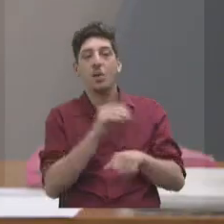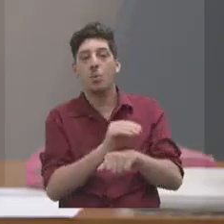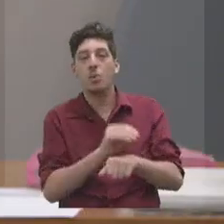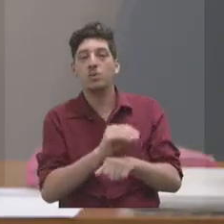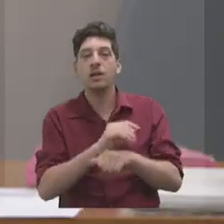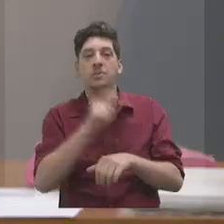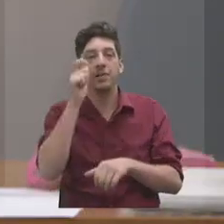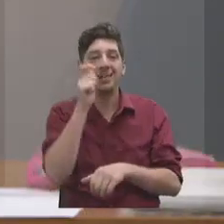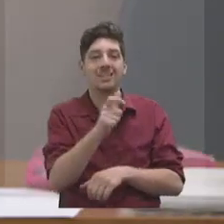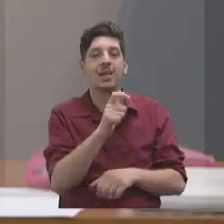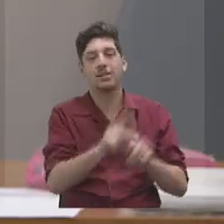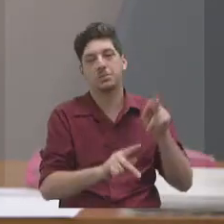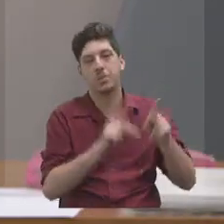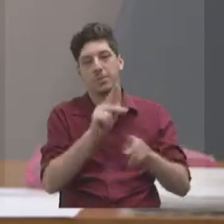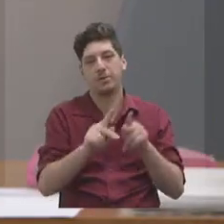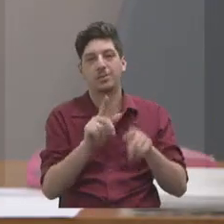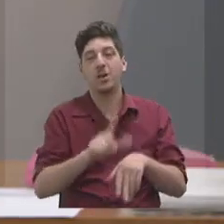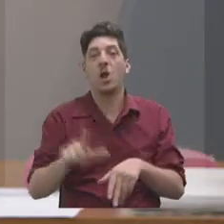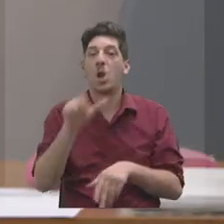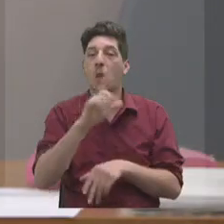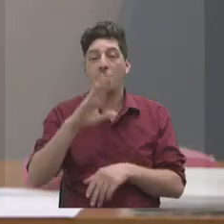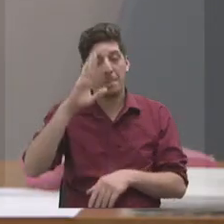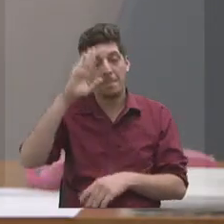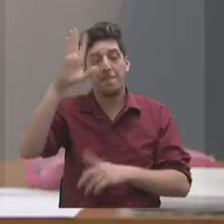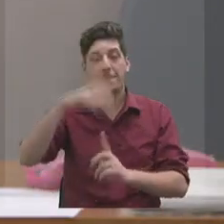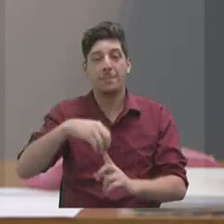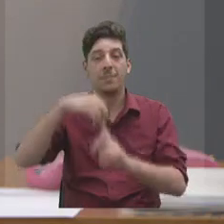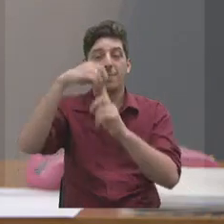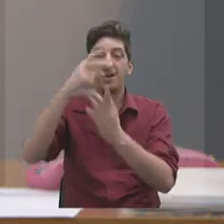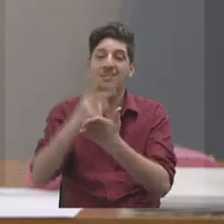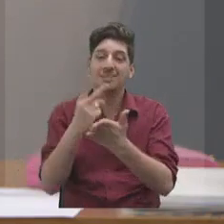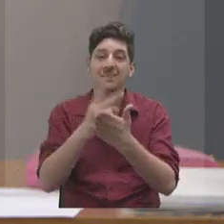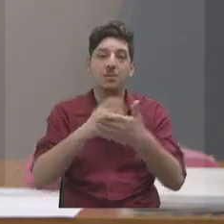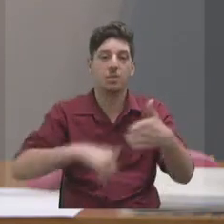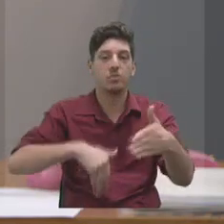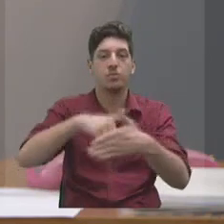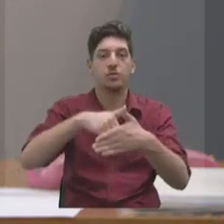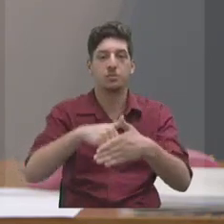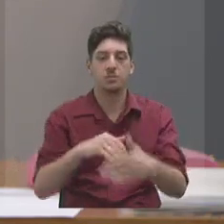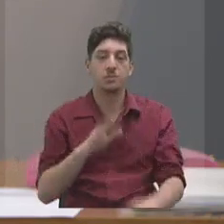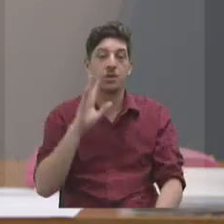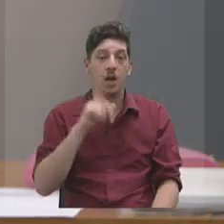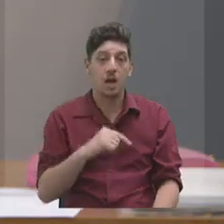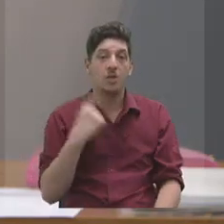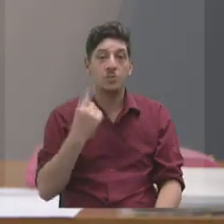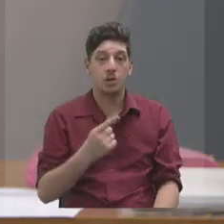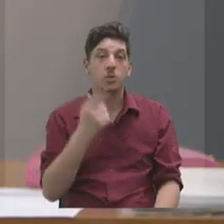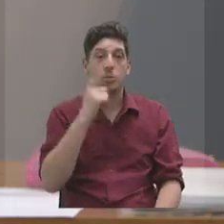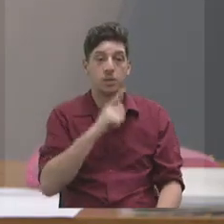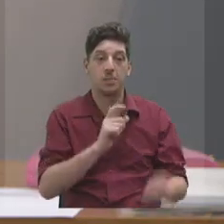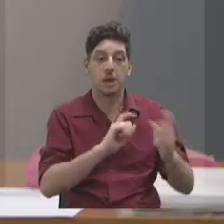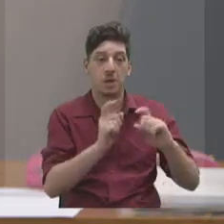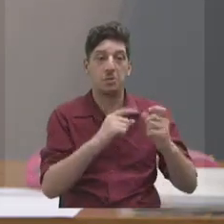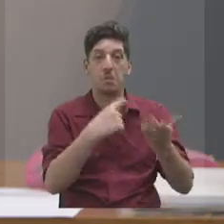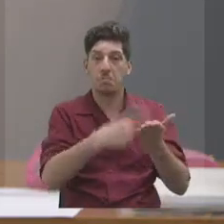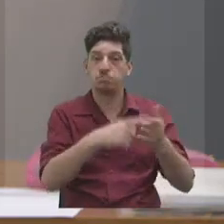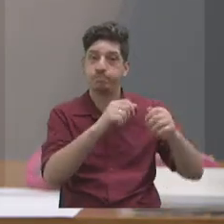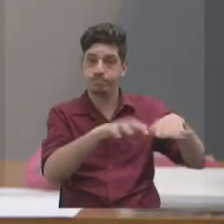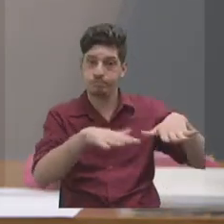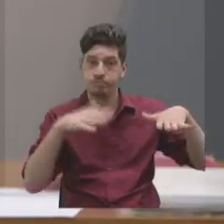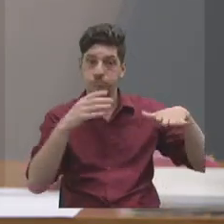claro óbvio que a prioridade né é o futebol acho que avançamos a partir daquela audiência aqui foi logo que eu cheguei né